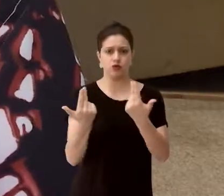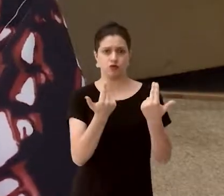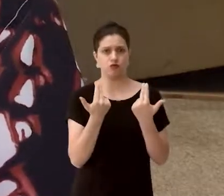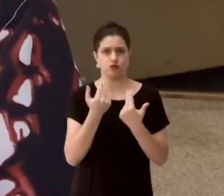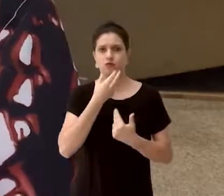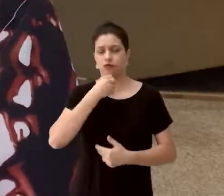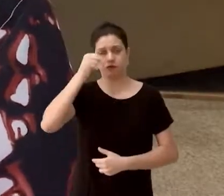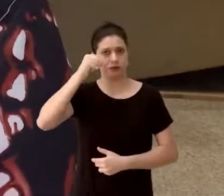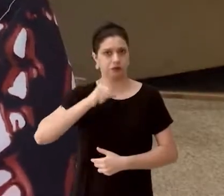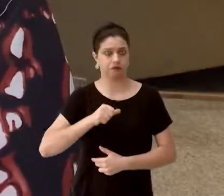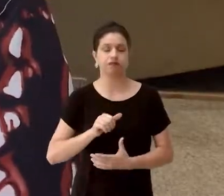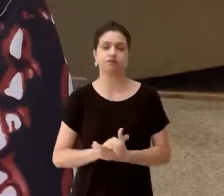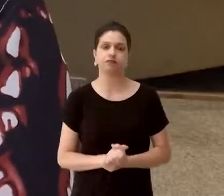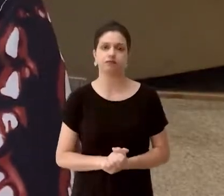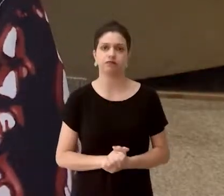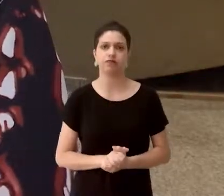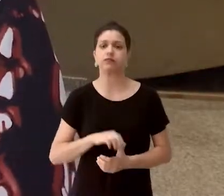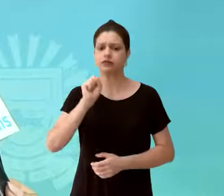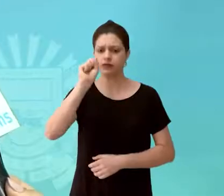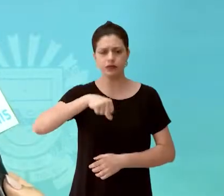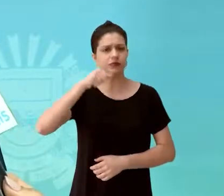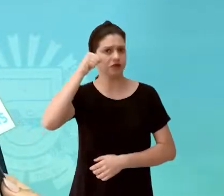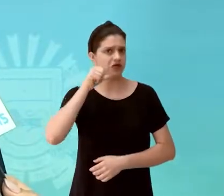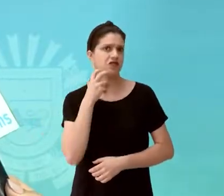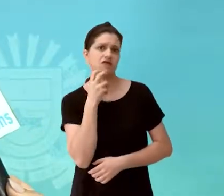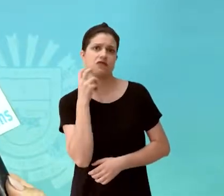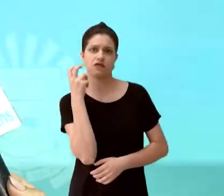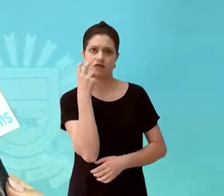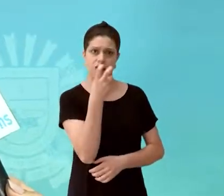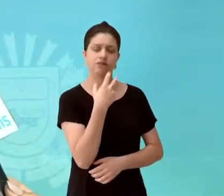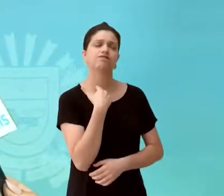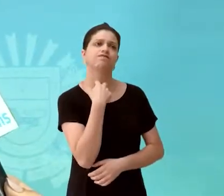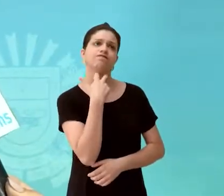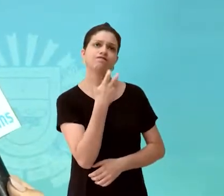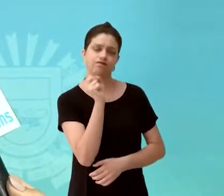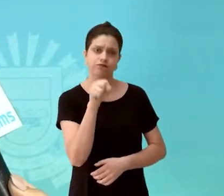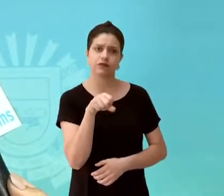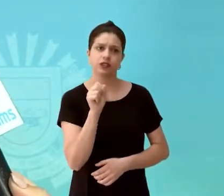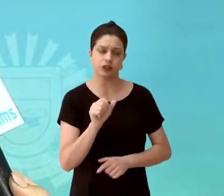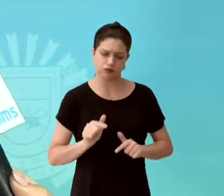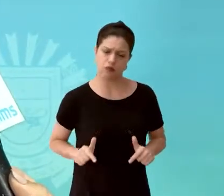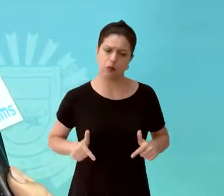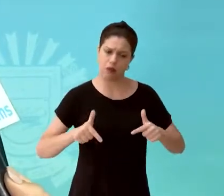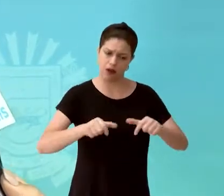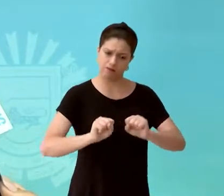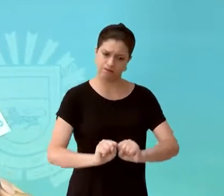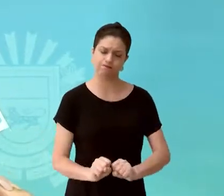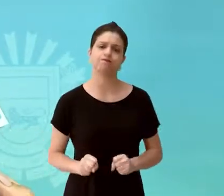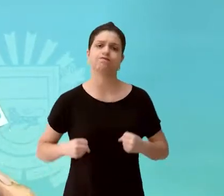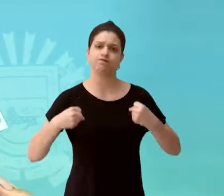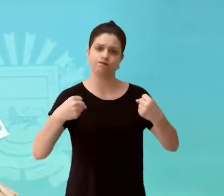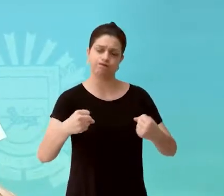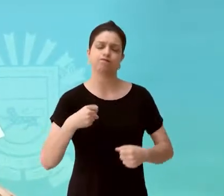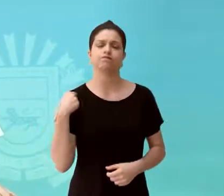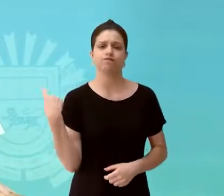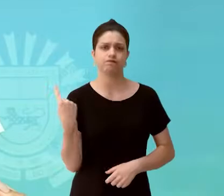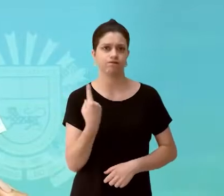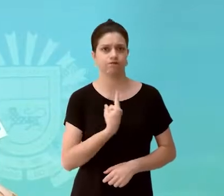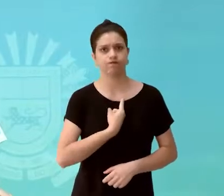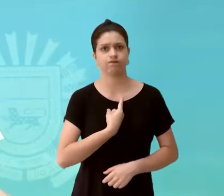tentar tirar do papel e colocar na prática. As nossas mulheres têm voz, sim. Então, todas as batalhas, todas as